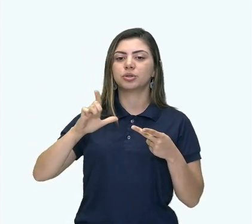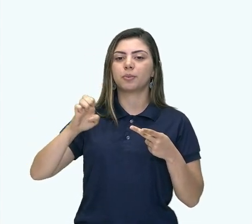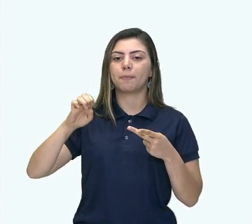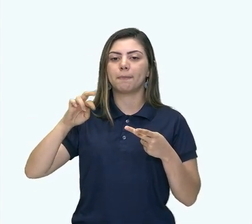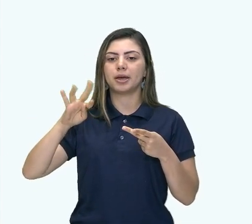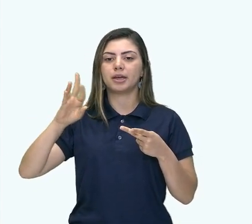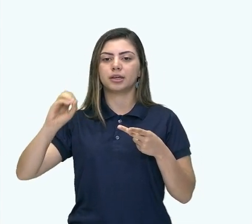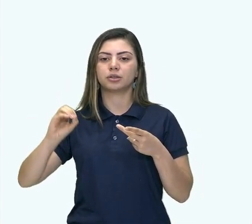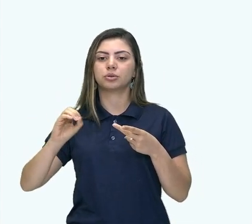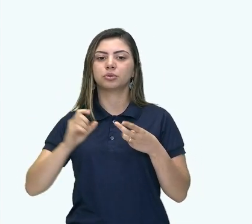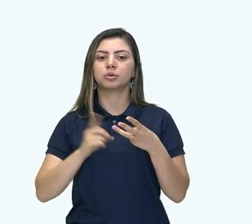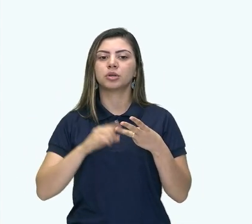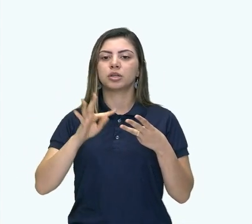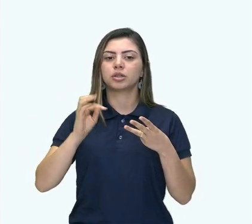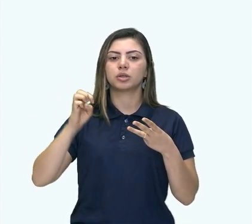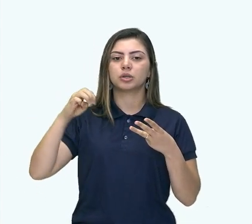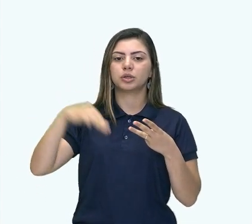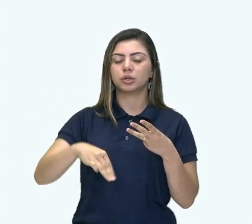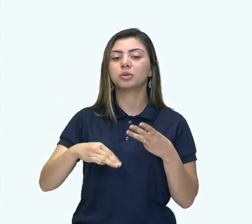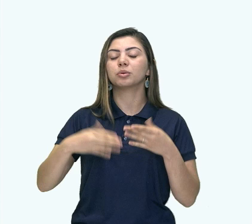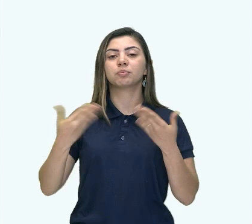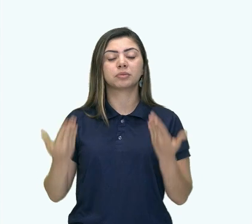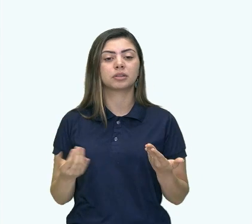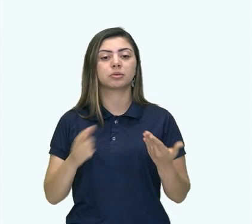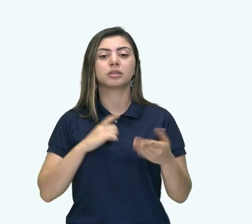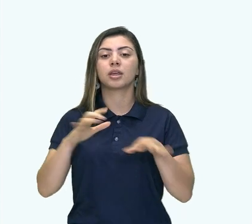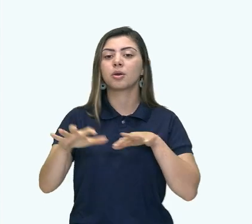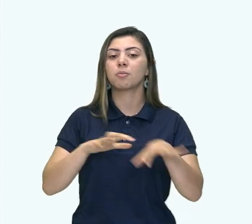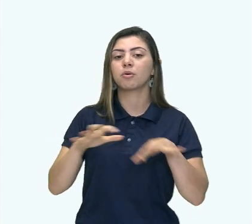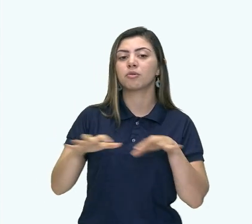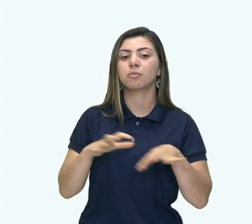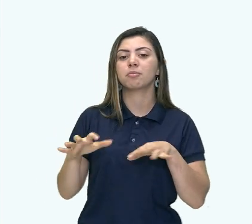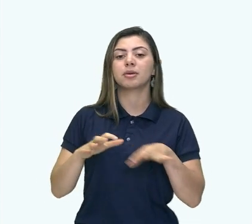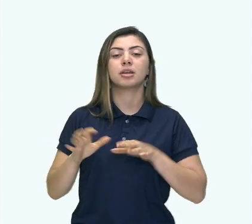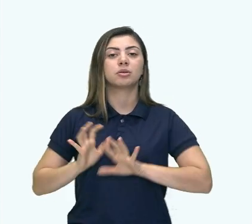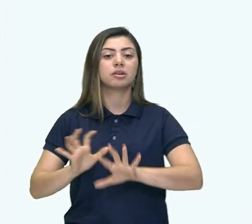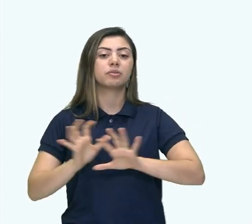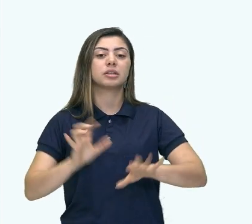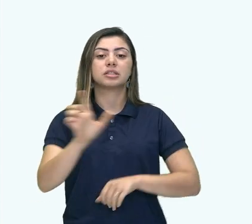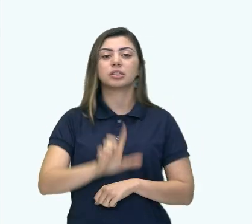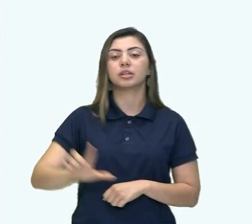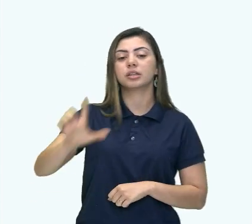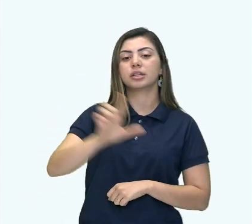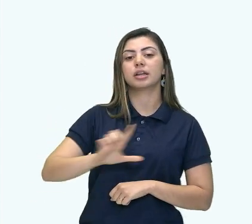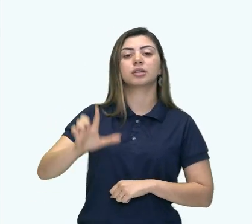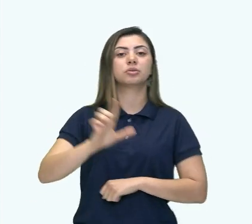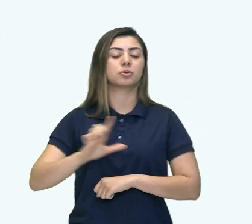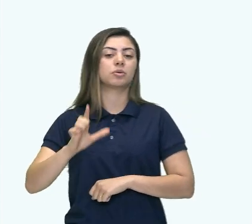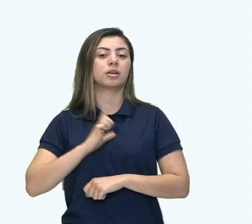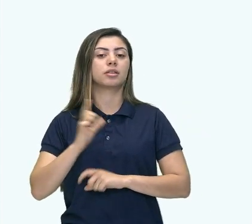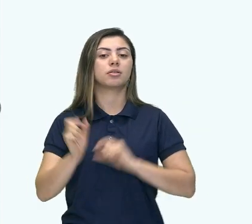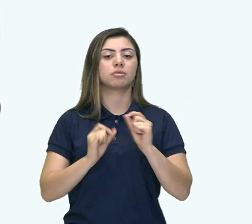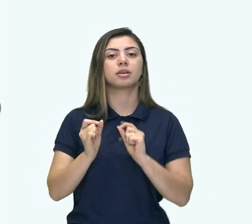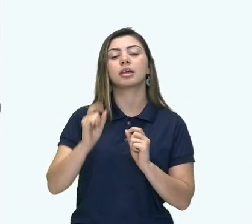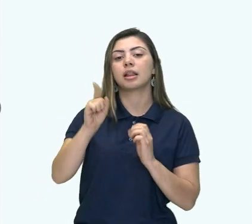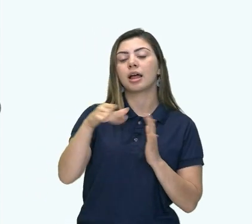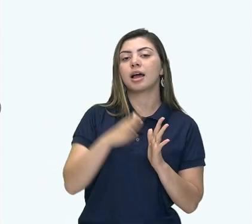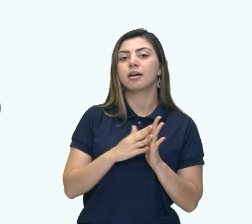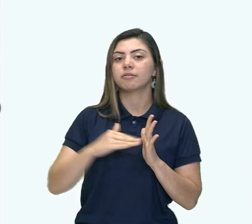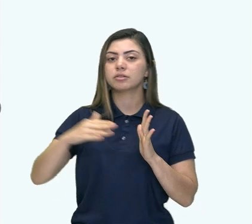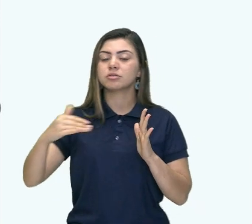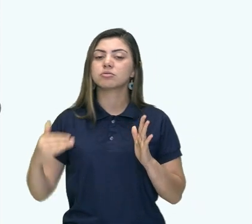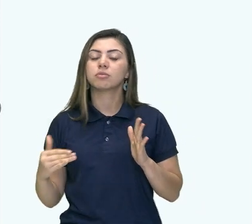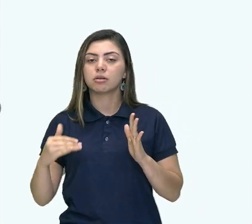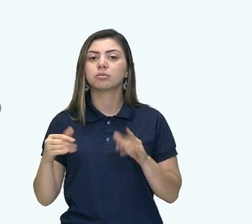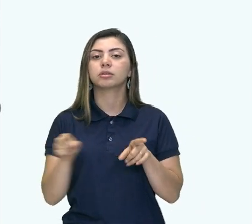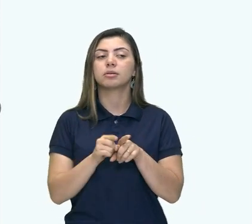Tom Zé, também temos Chico Buarque, e o movimento também influenciou a literatura, as artes visuais, o cinema e o teatro. Então, no nosso